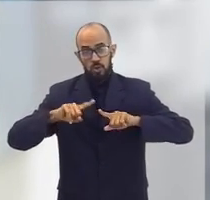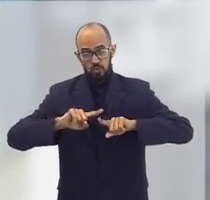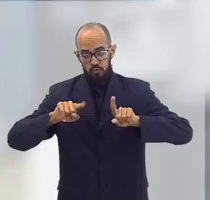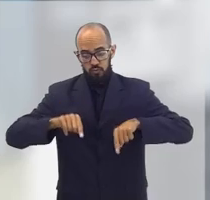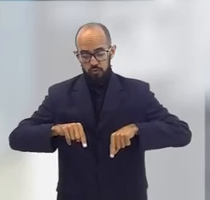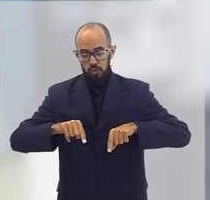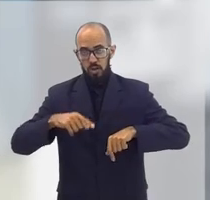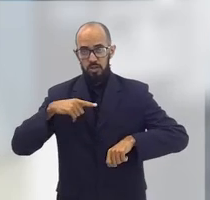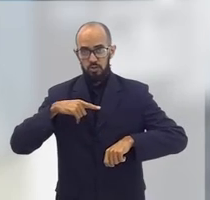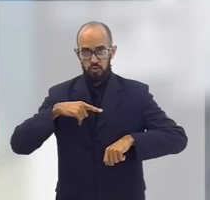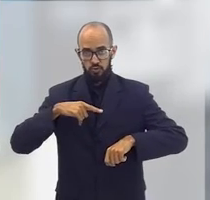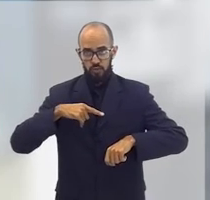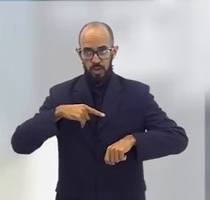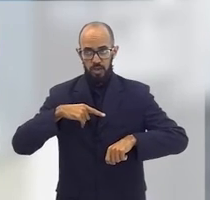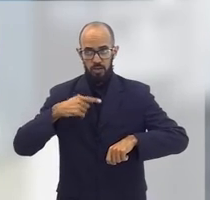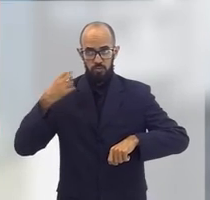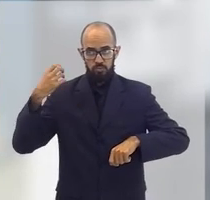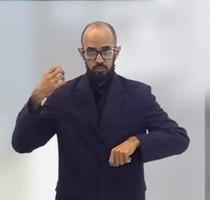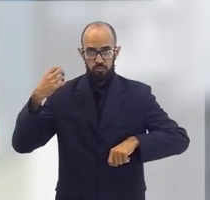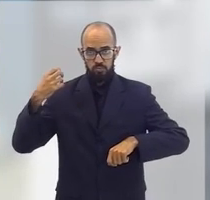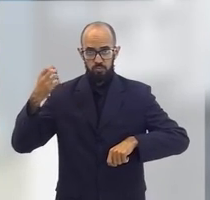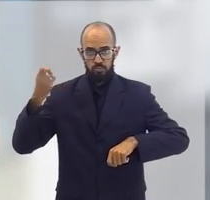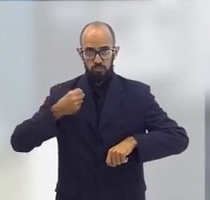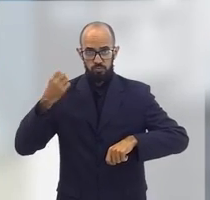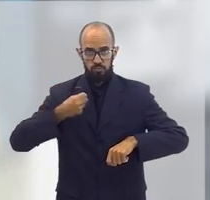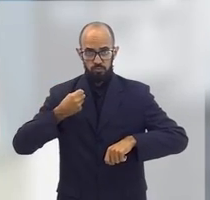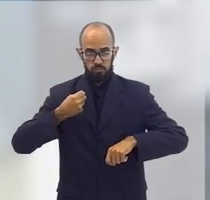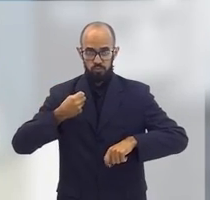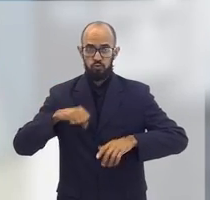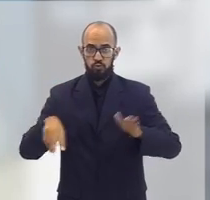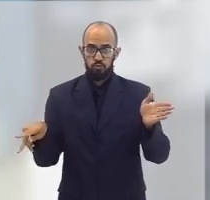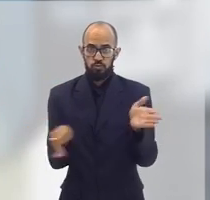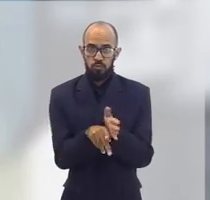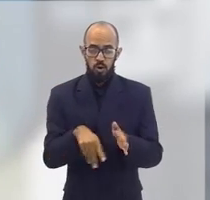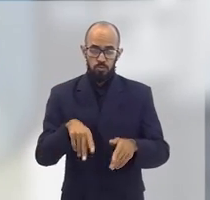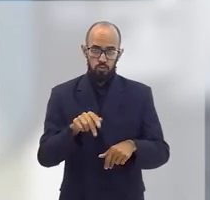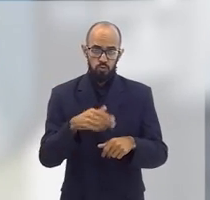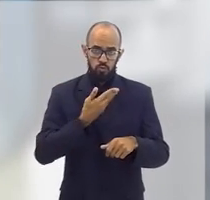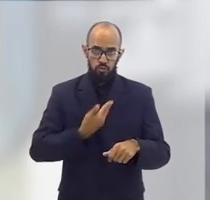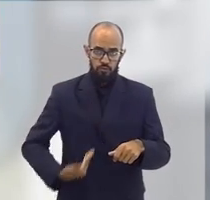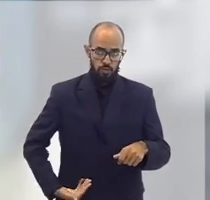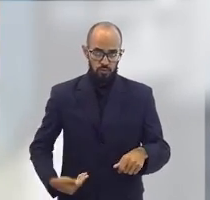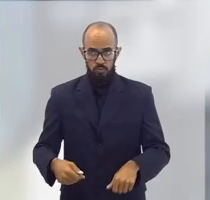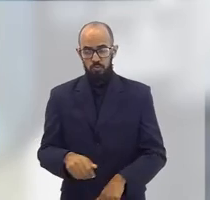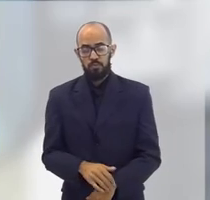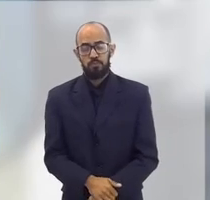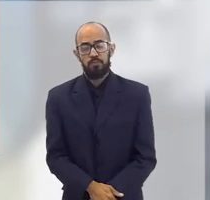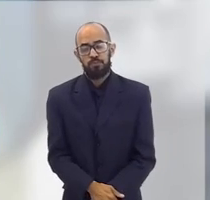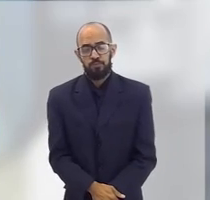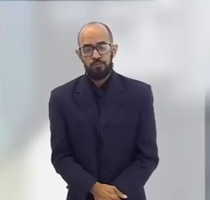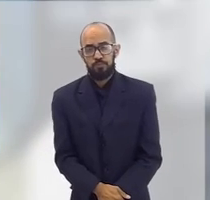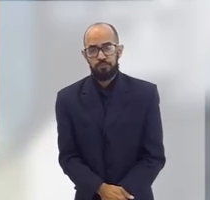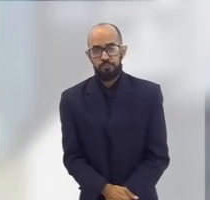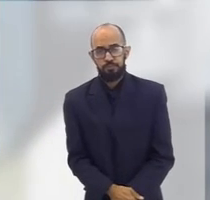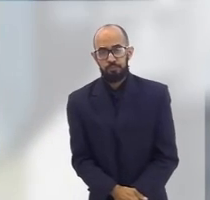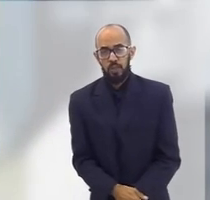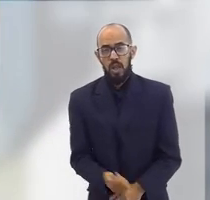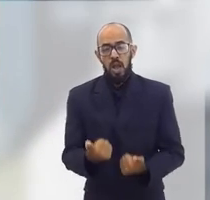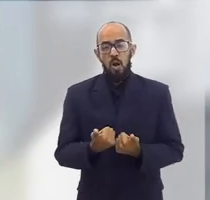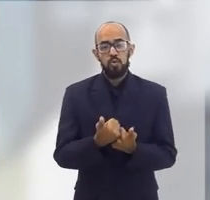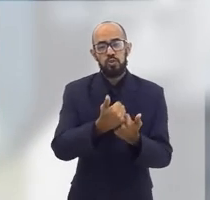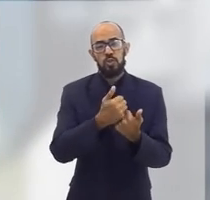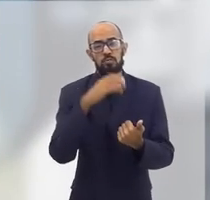Os empregados tiveram o benefício emergencial. Começou lá com a medida provisória, depois foi transformada em lei. O